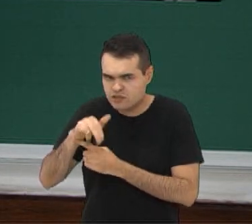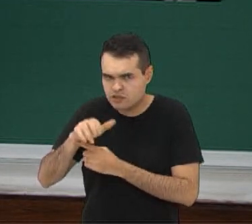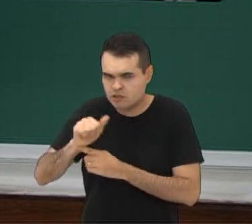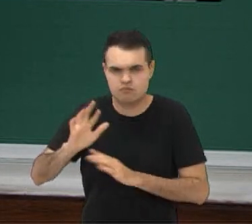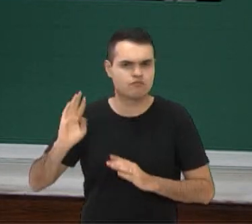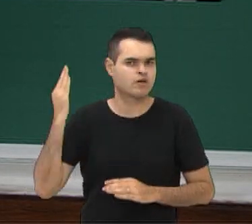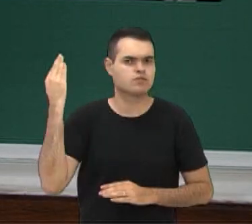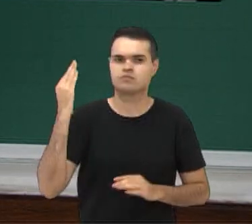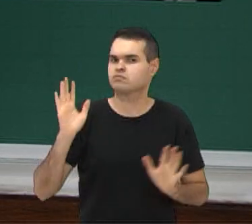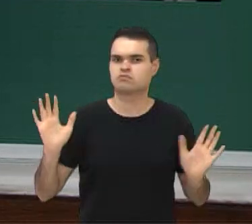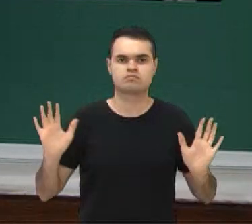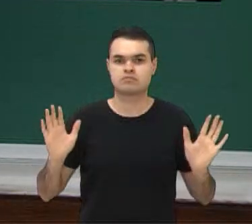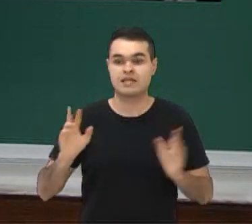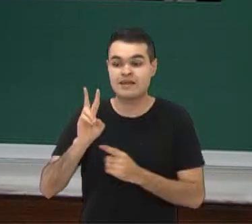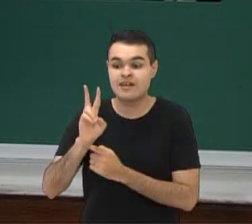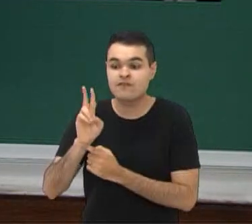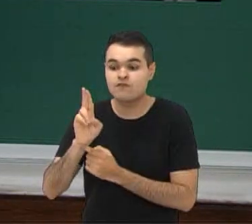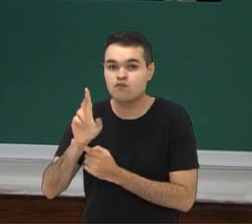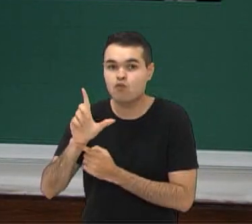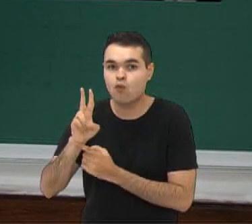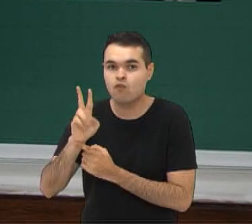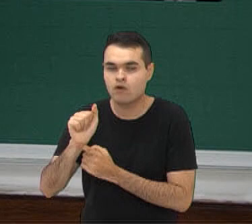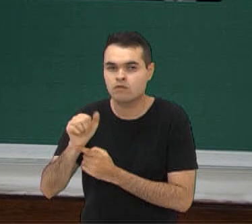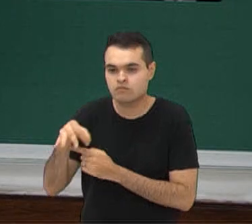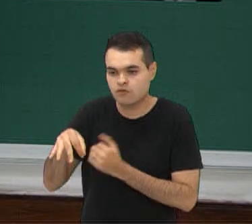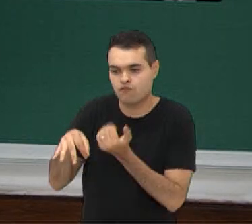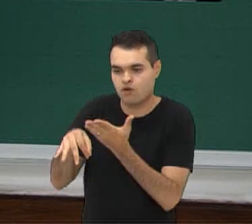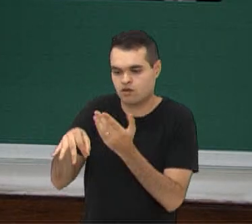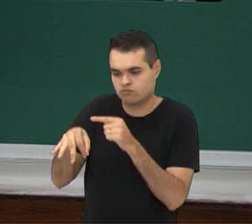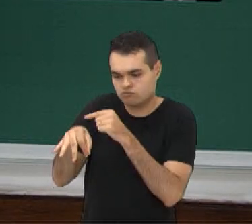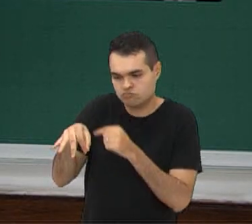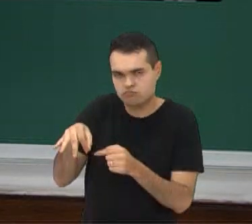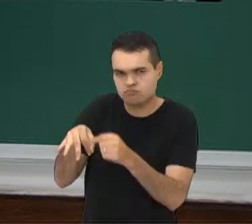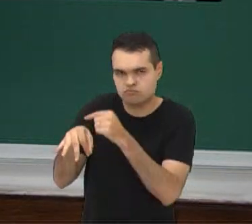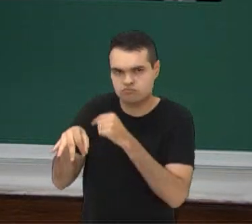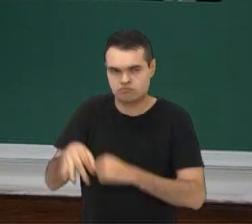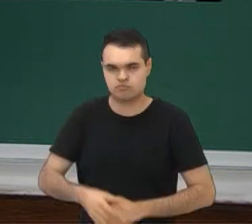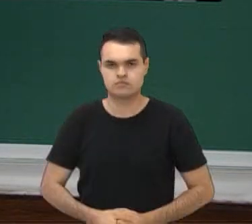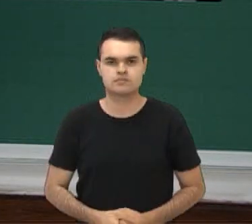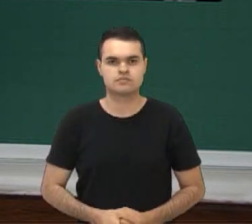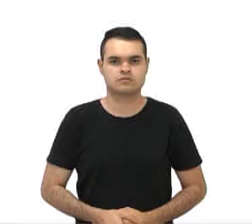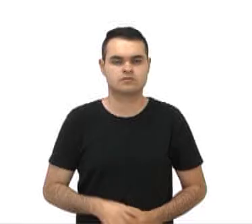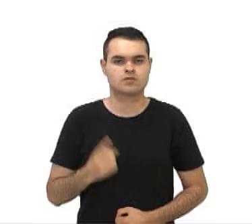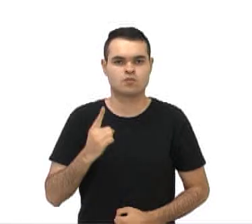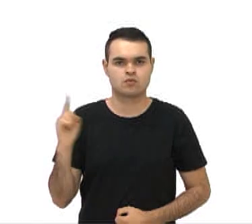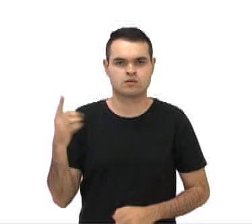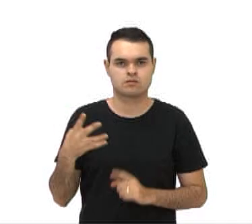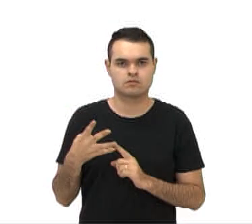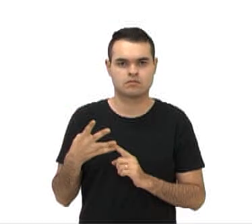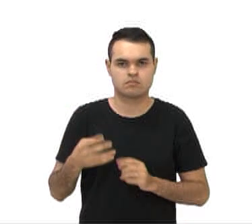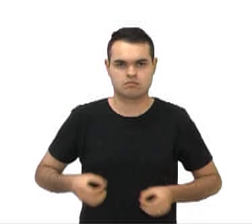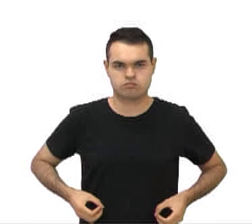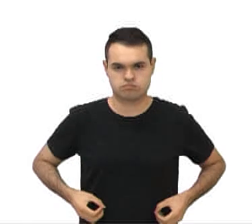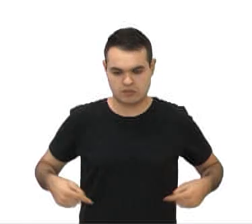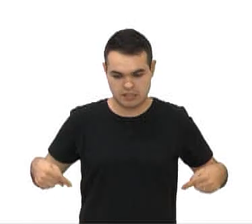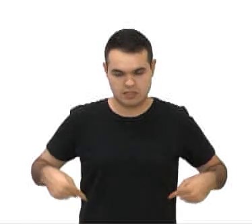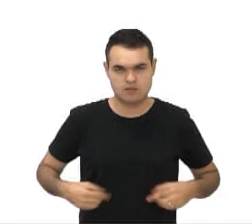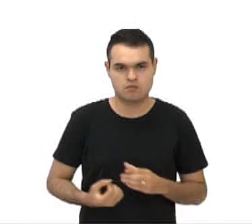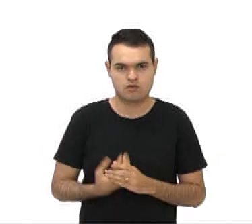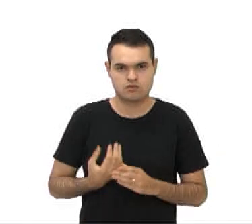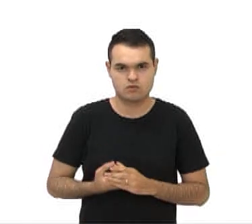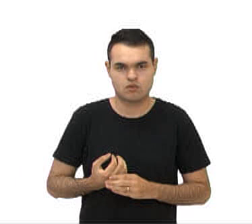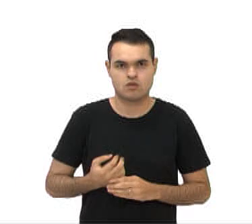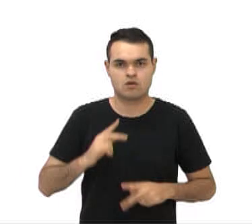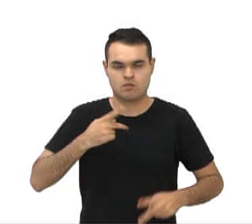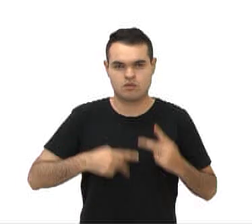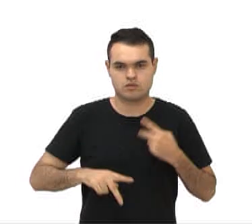é falso. Aqui nós temos a vulva, que é formada por essas partes aí. E o último, nos ovários, são produzidos os